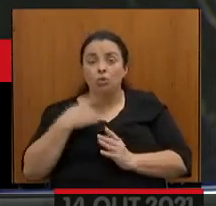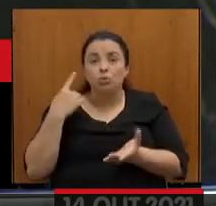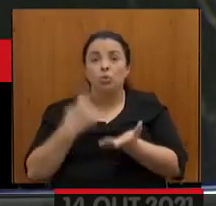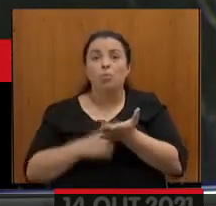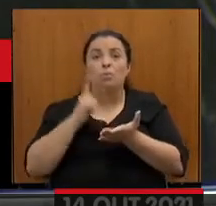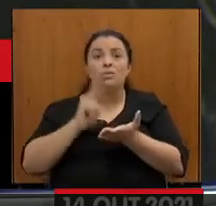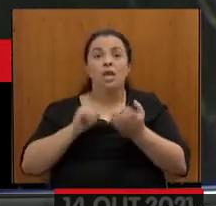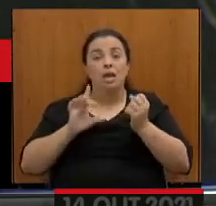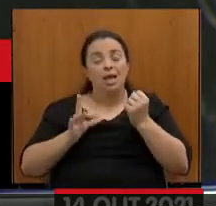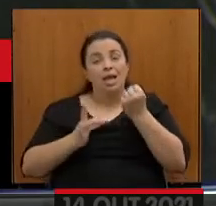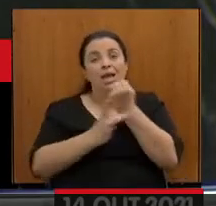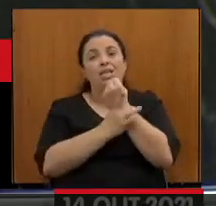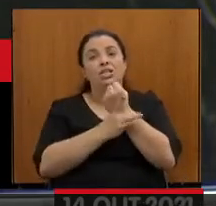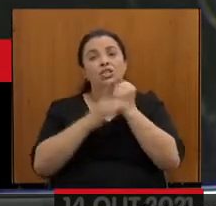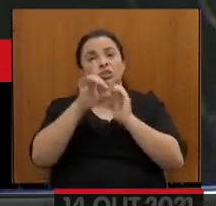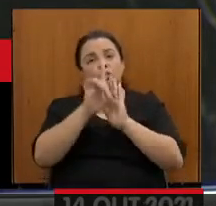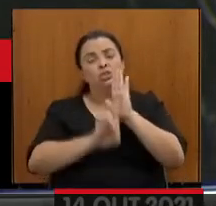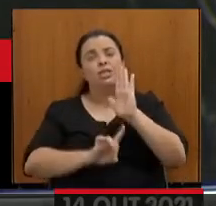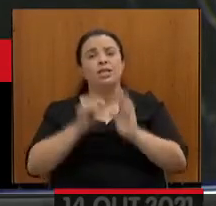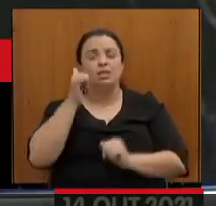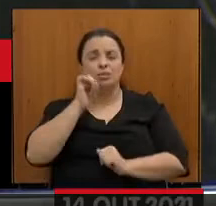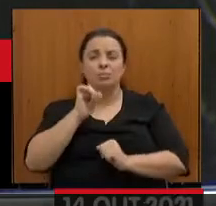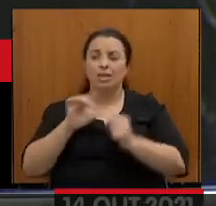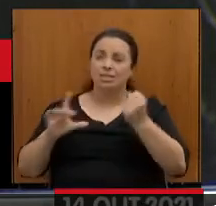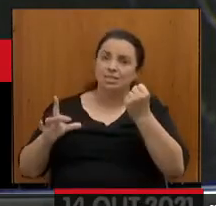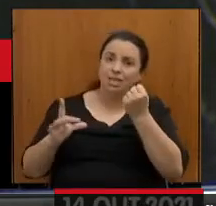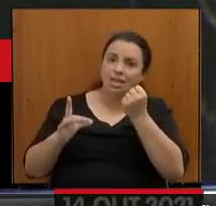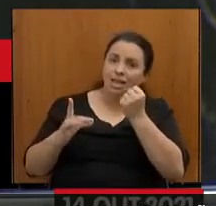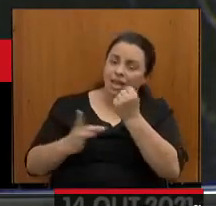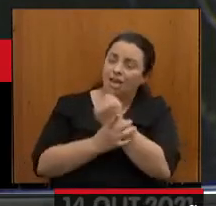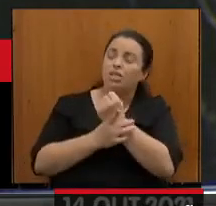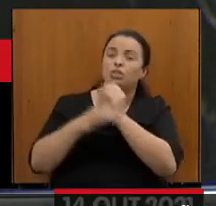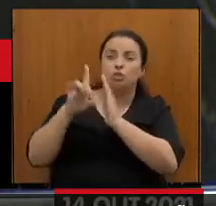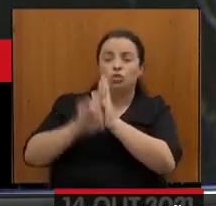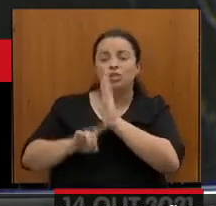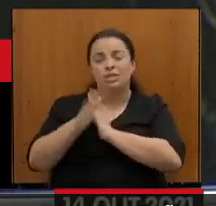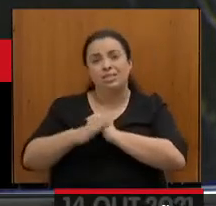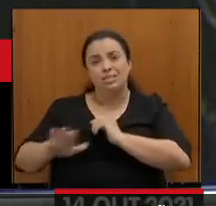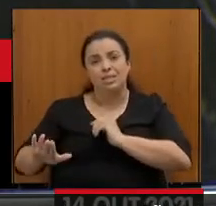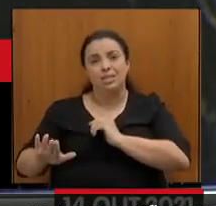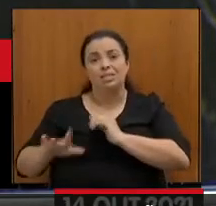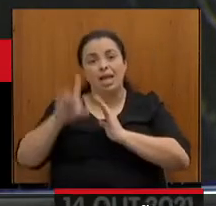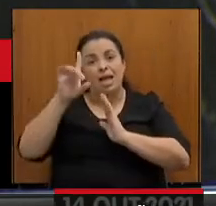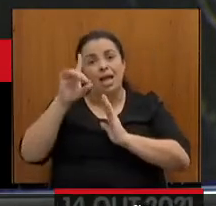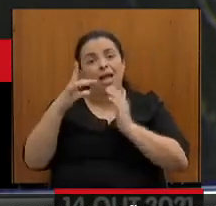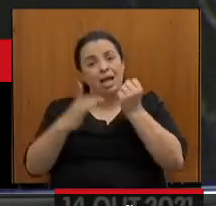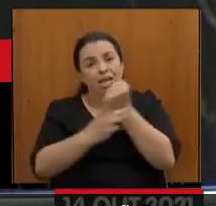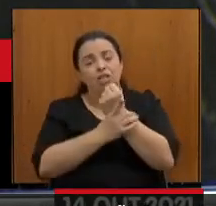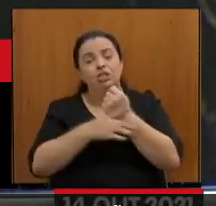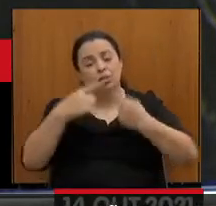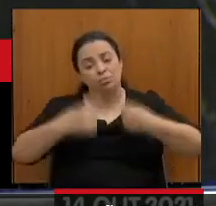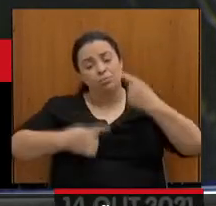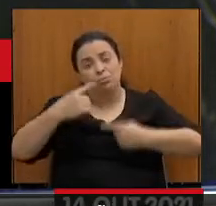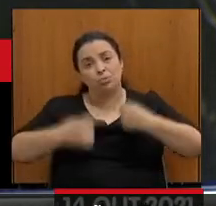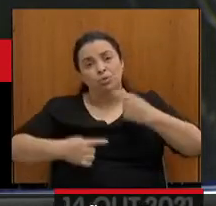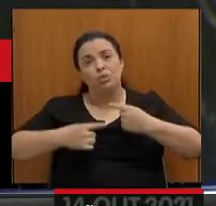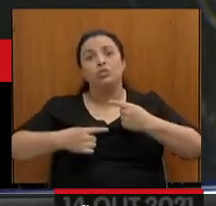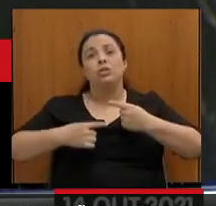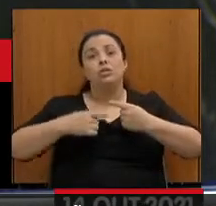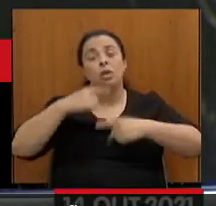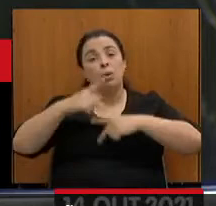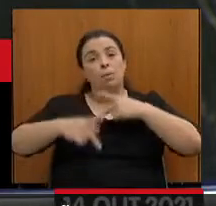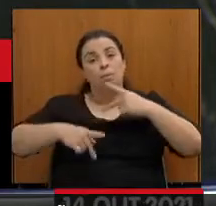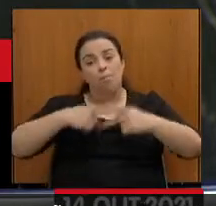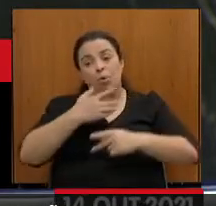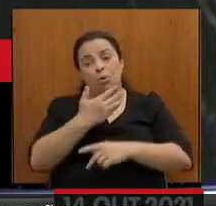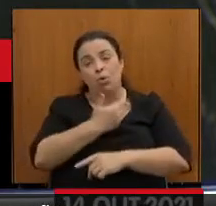dessas crianças, o direito às políticas públicas que, de fato, possam permitir aí ter uma vida digna. A gente está falando